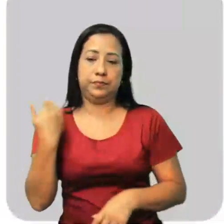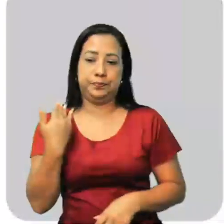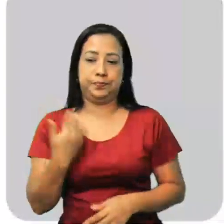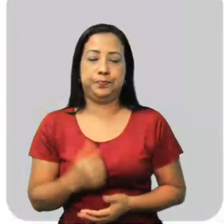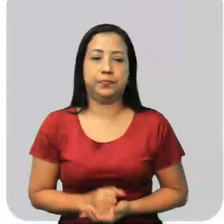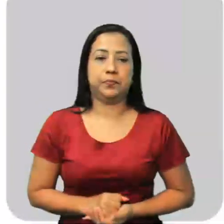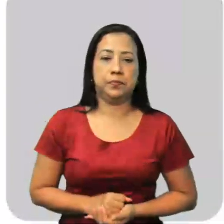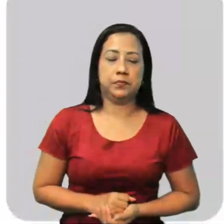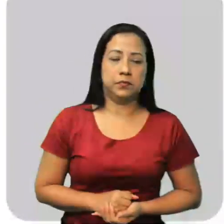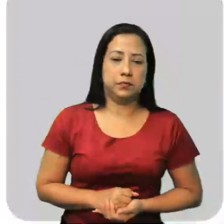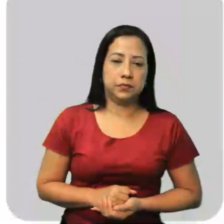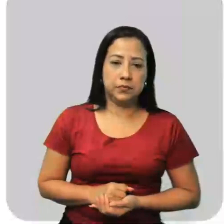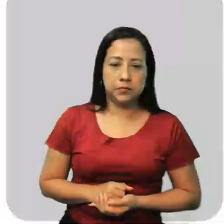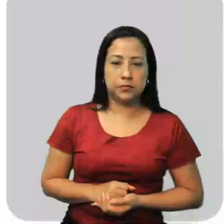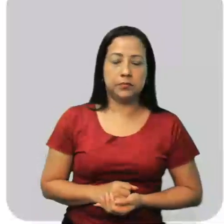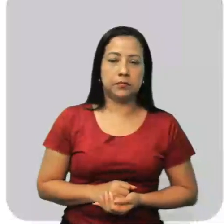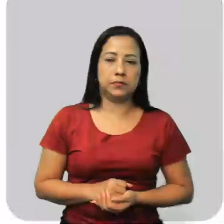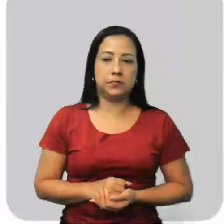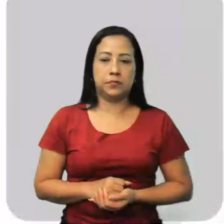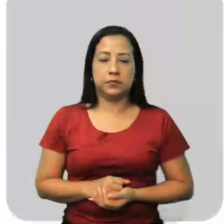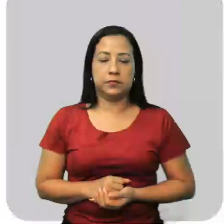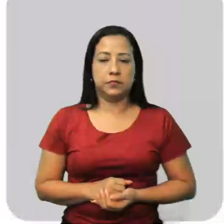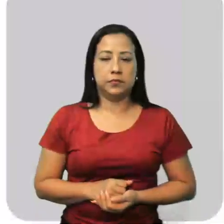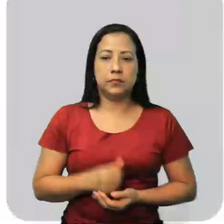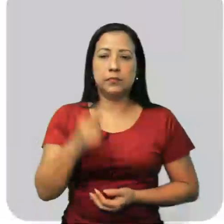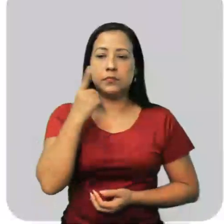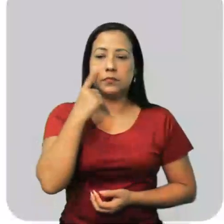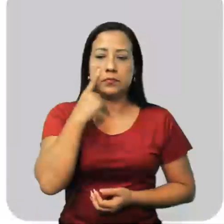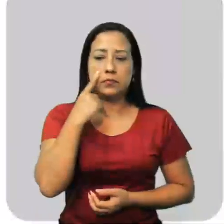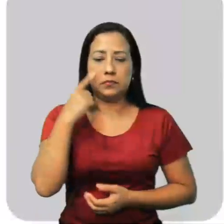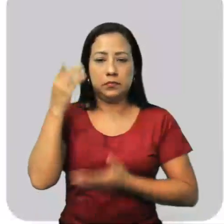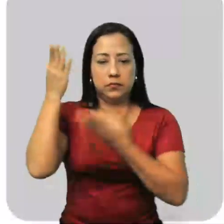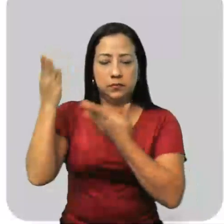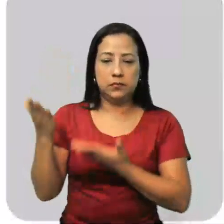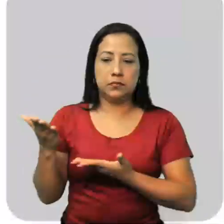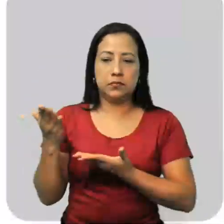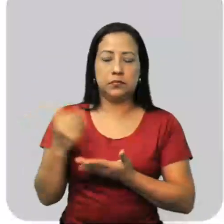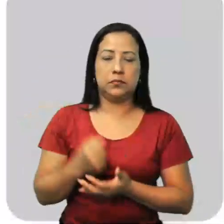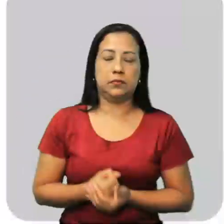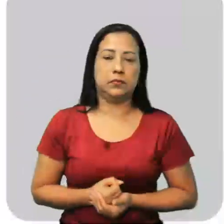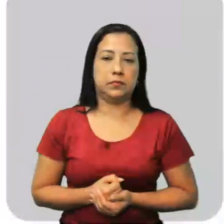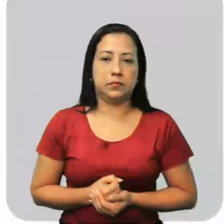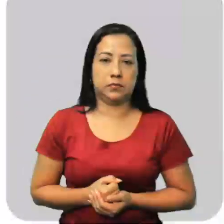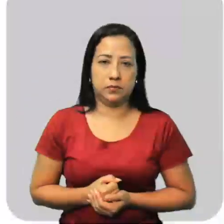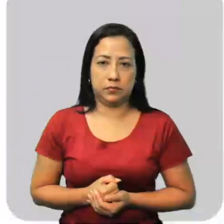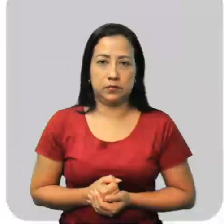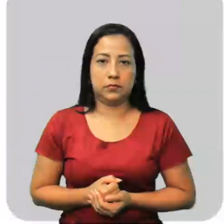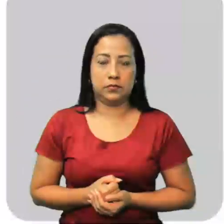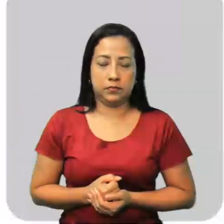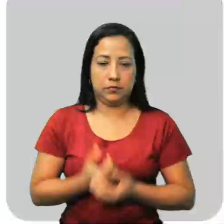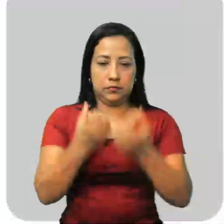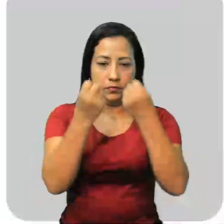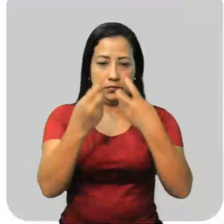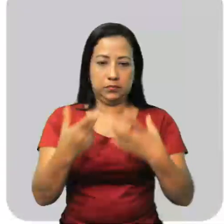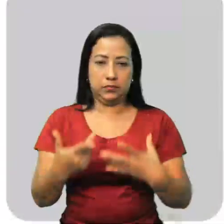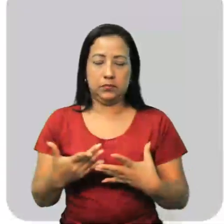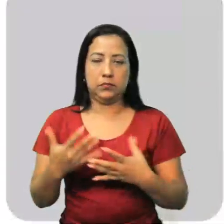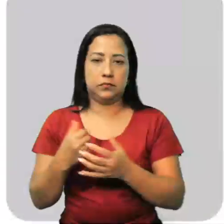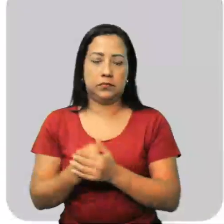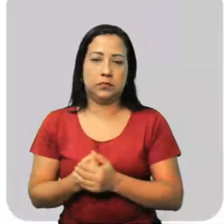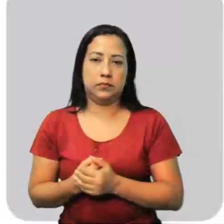Ótimo! Olha aí, agora falando das migrações, saldo